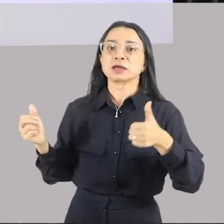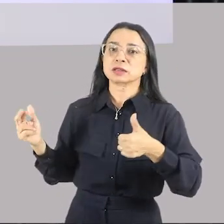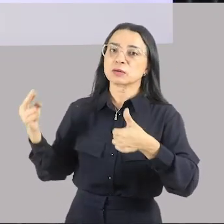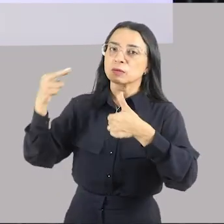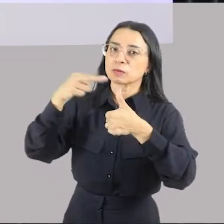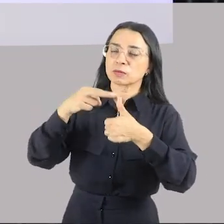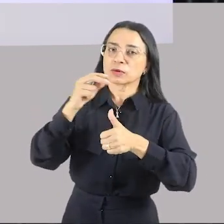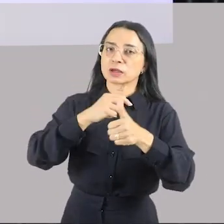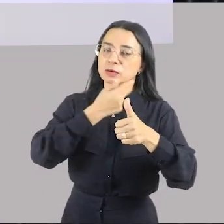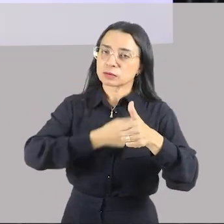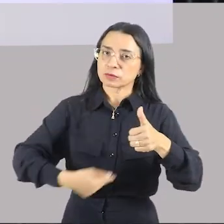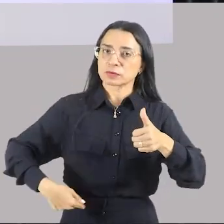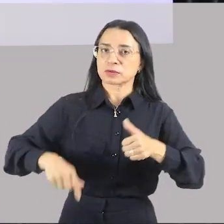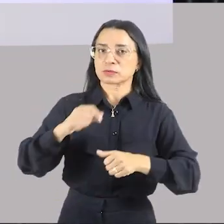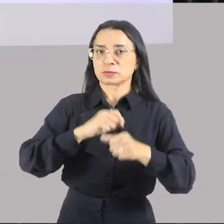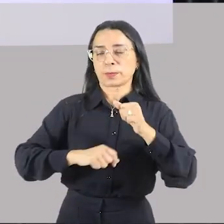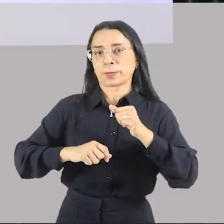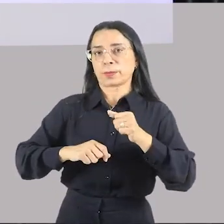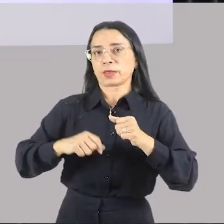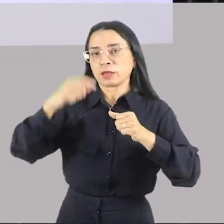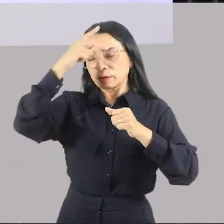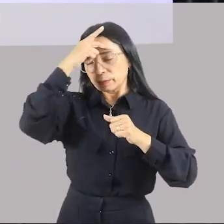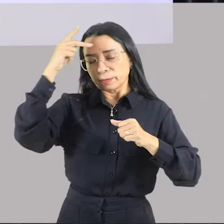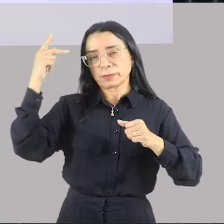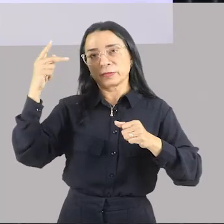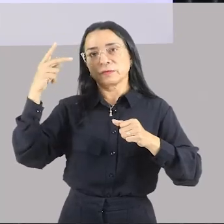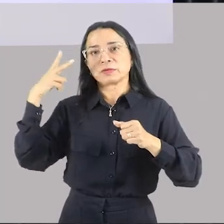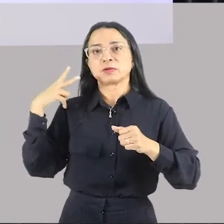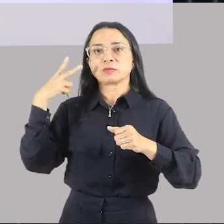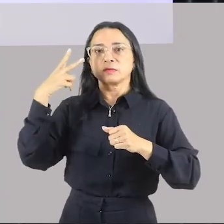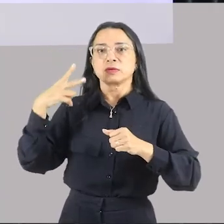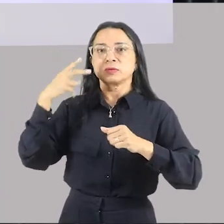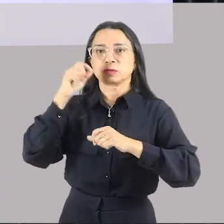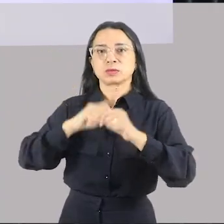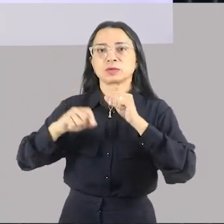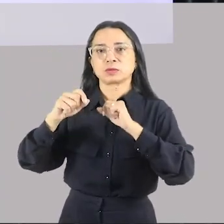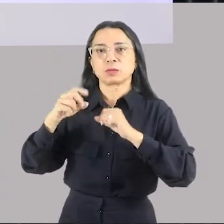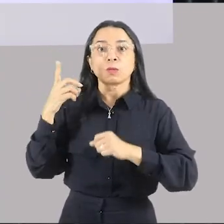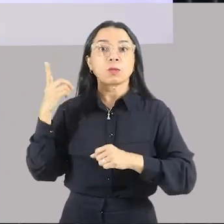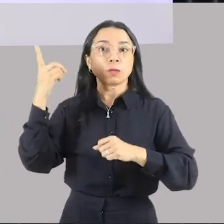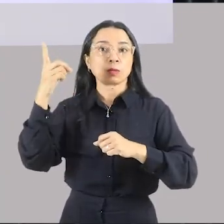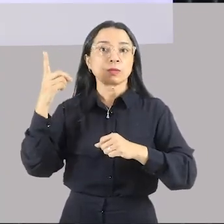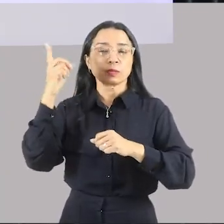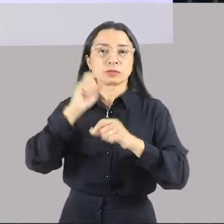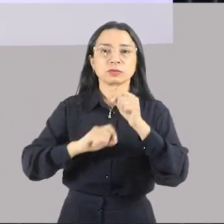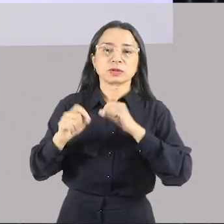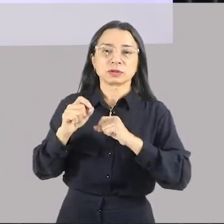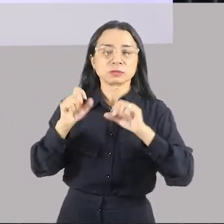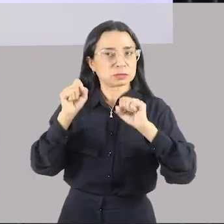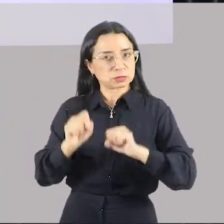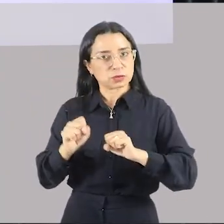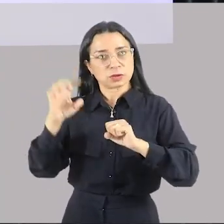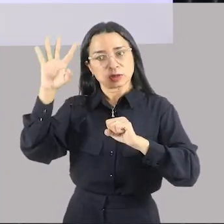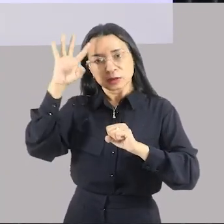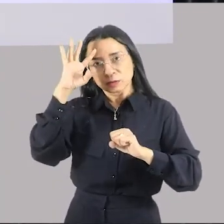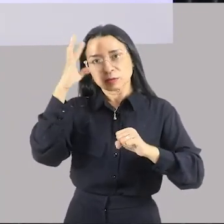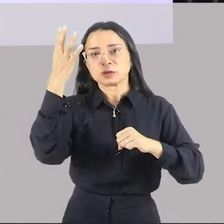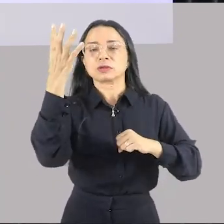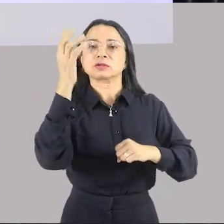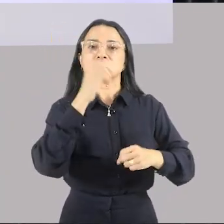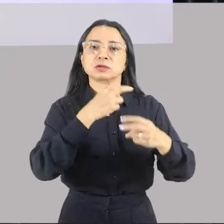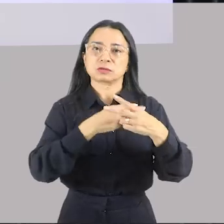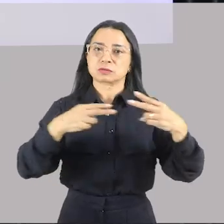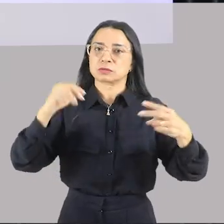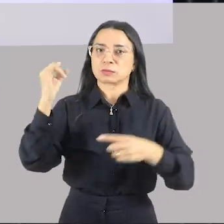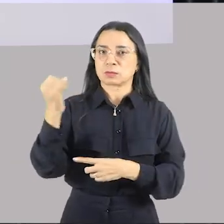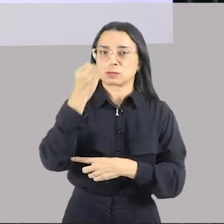prefeito, de deputado, e você passa a atuar no poder legislativo ou executivo, podendo decidir coisas